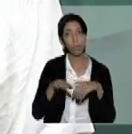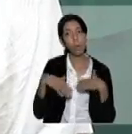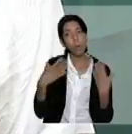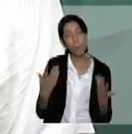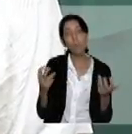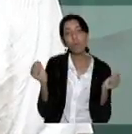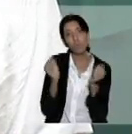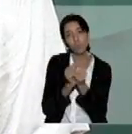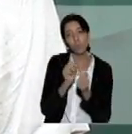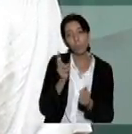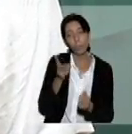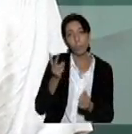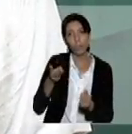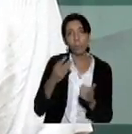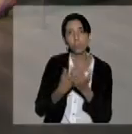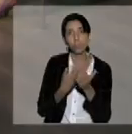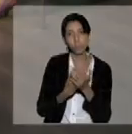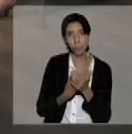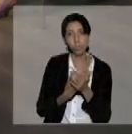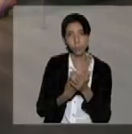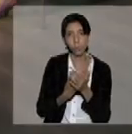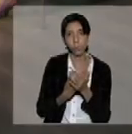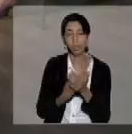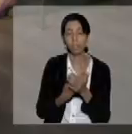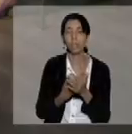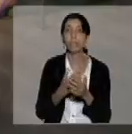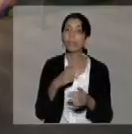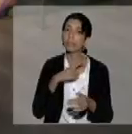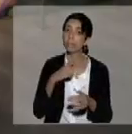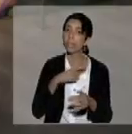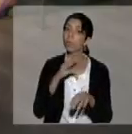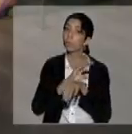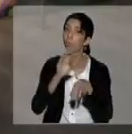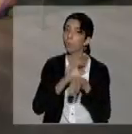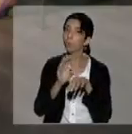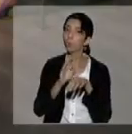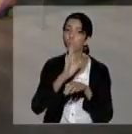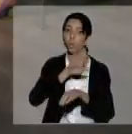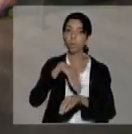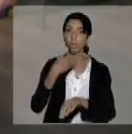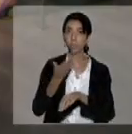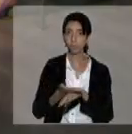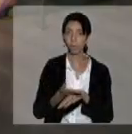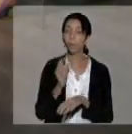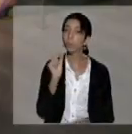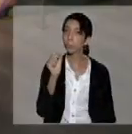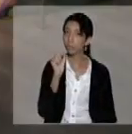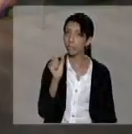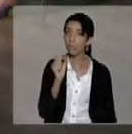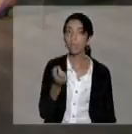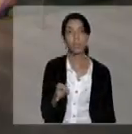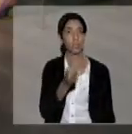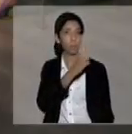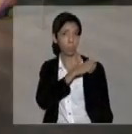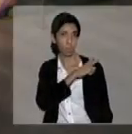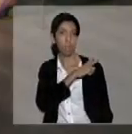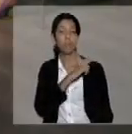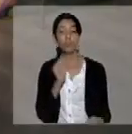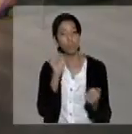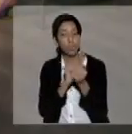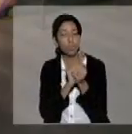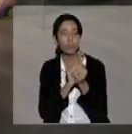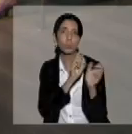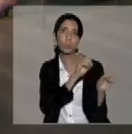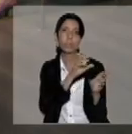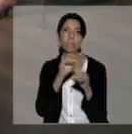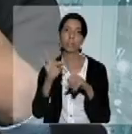que faz ao mesmo tempo. Ou que faz ao mesmo tempo, que a gente chama de curso... tem o concomitante e o integral. O integral é quando o ensino médio está junto